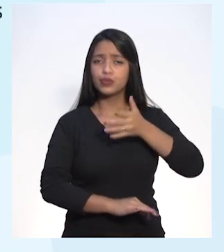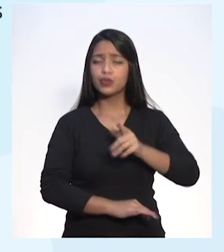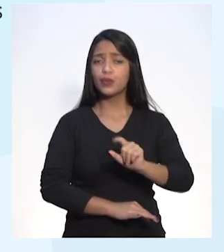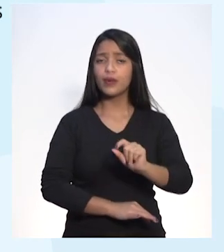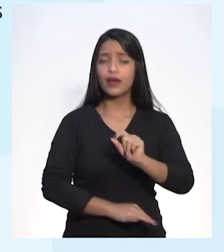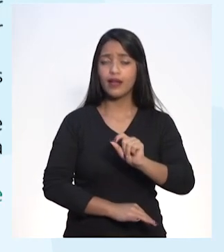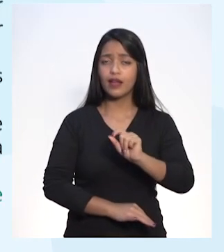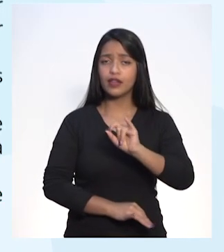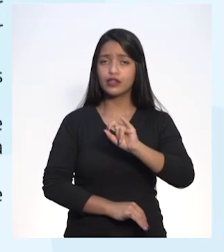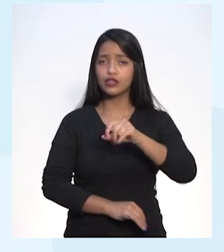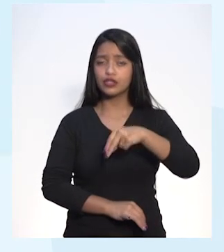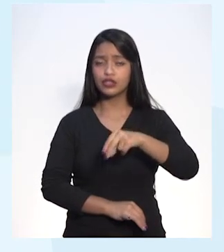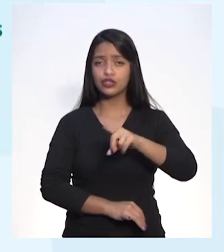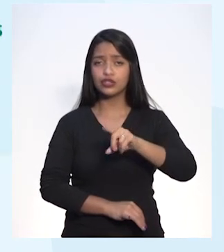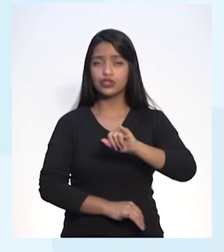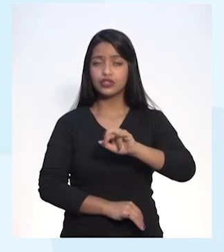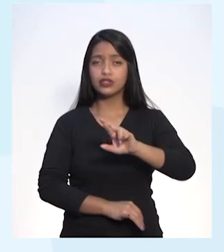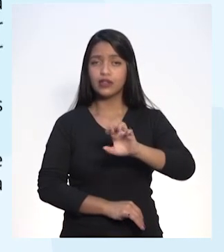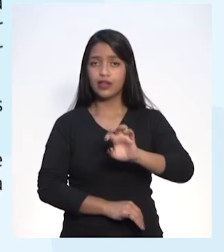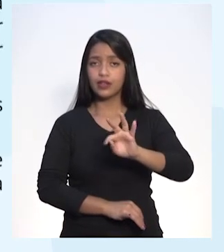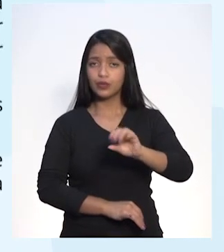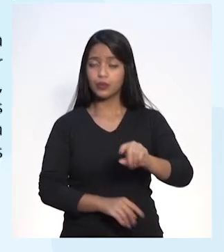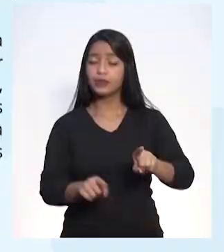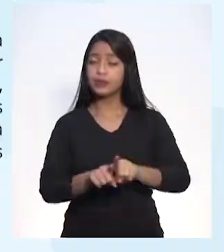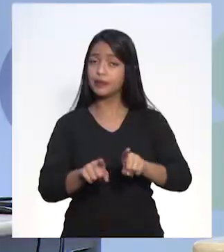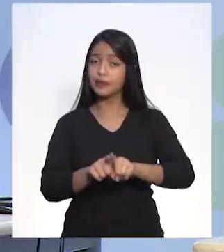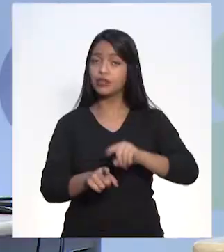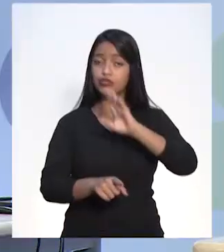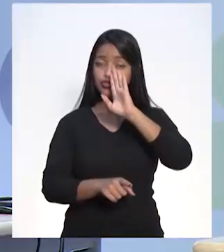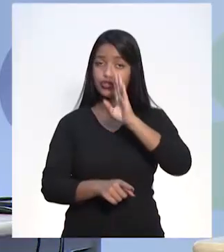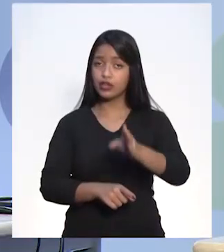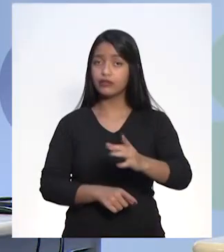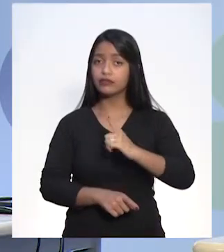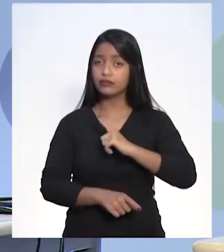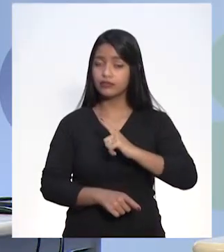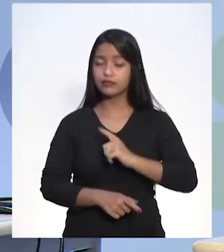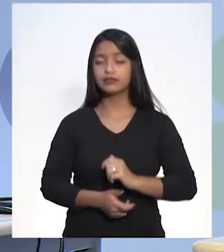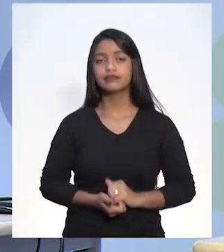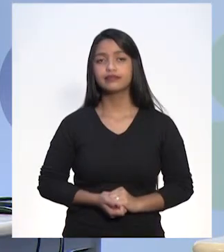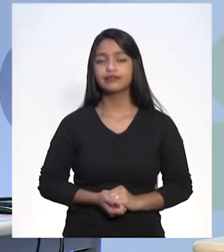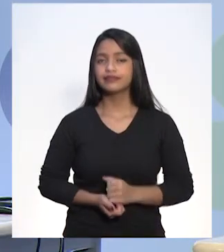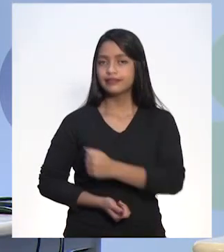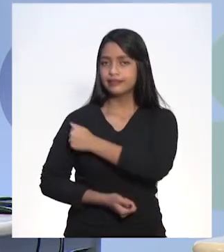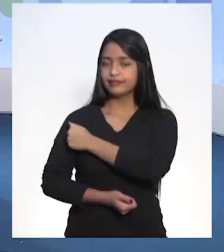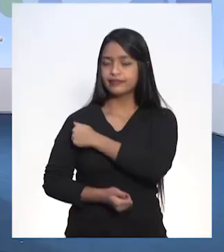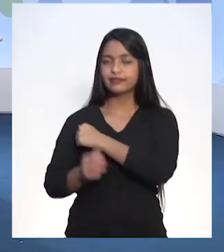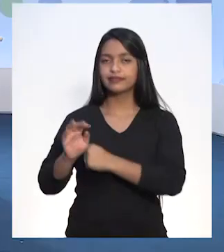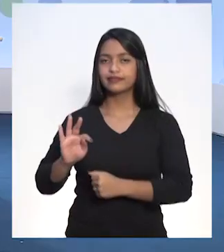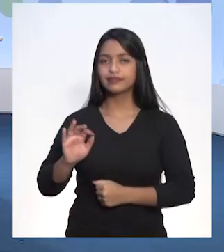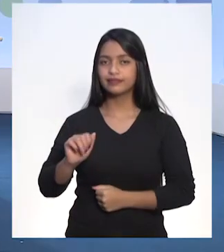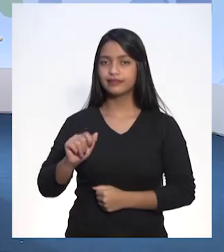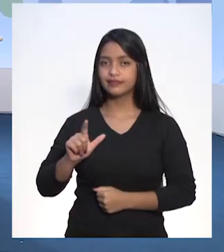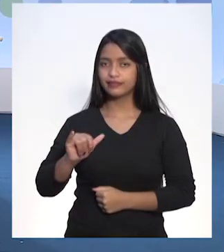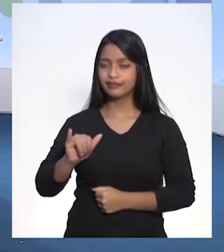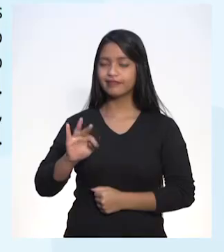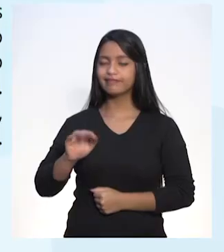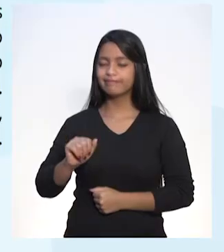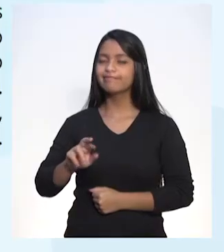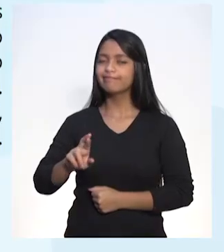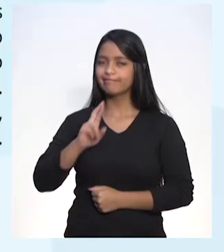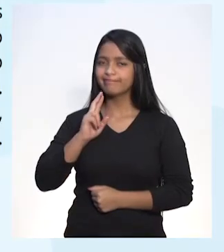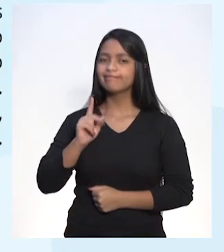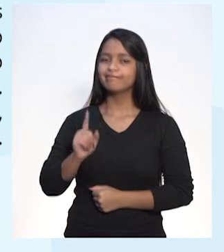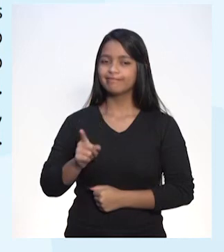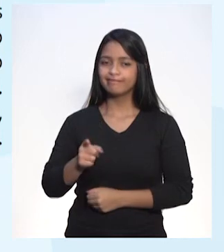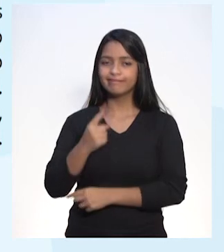sim inicia-se a peça, tá? Aí, diferenças. A época em que foram escritos, obviamente, a gente percebe pela linguagem,